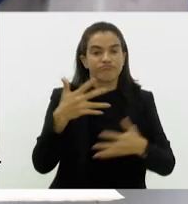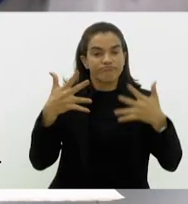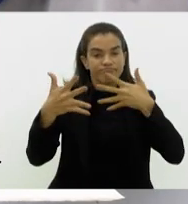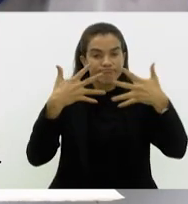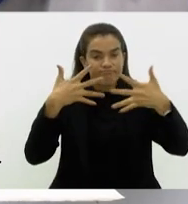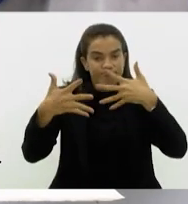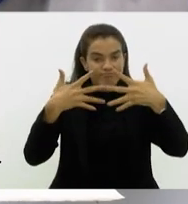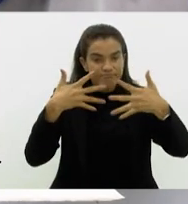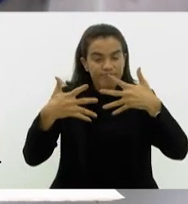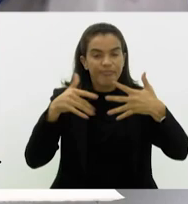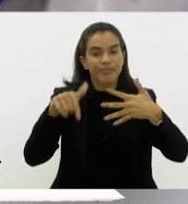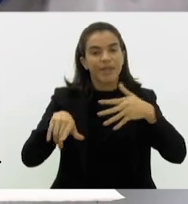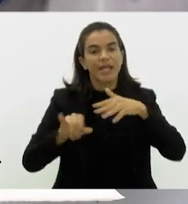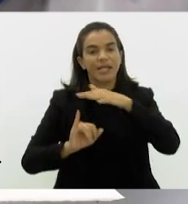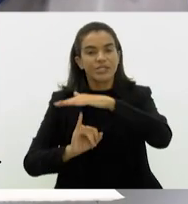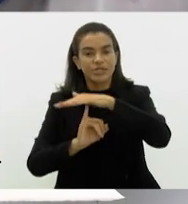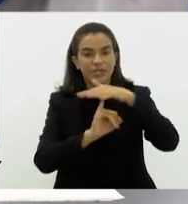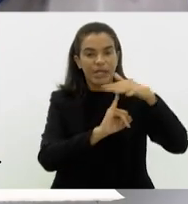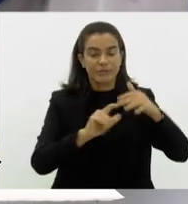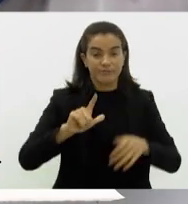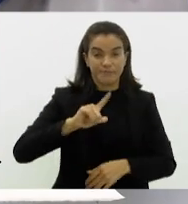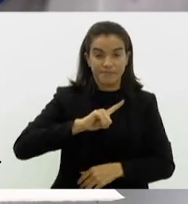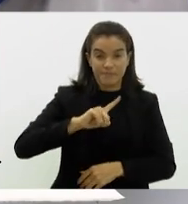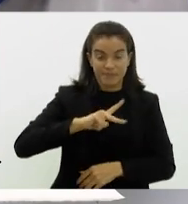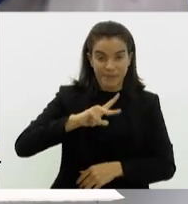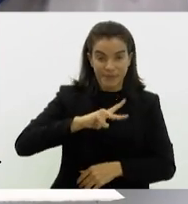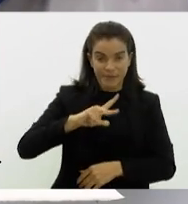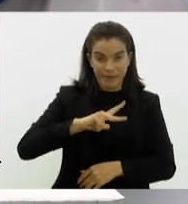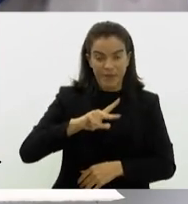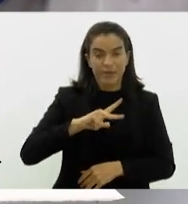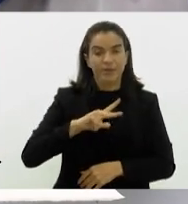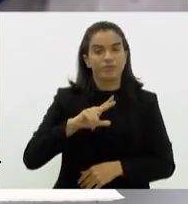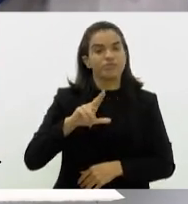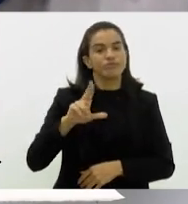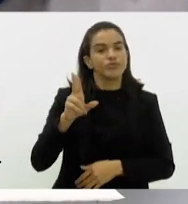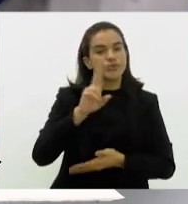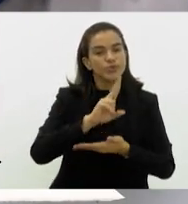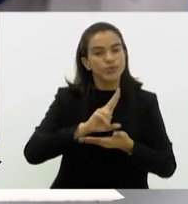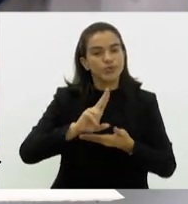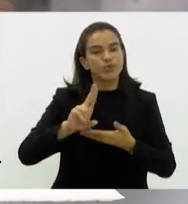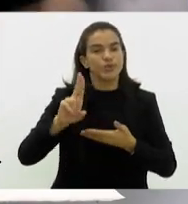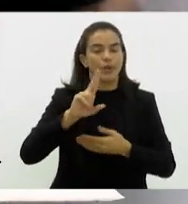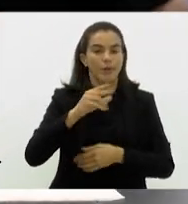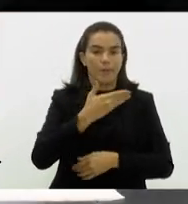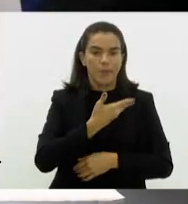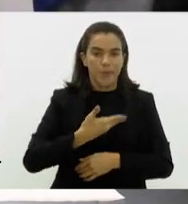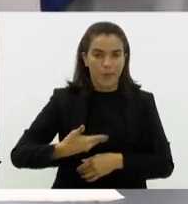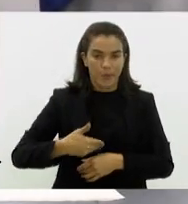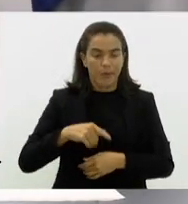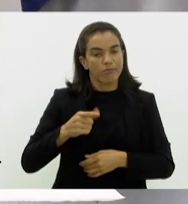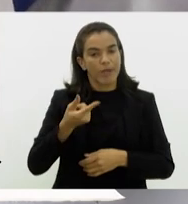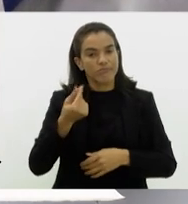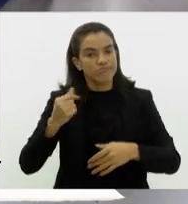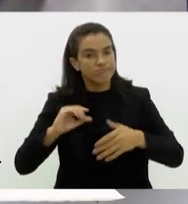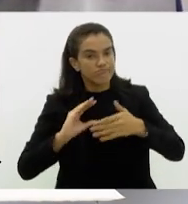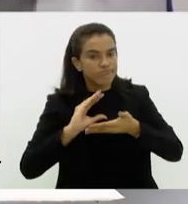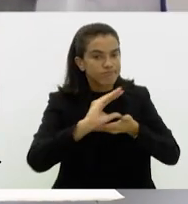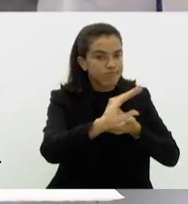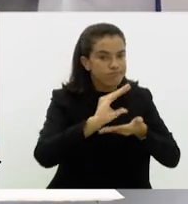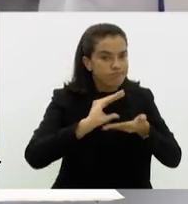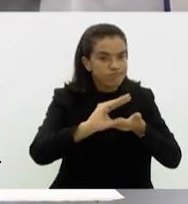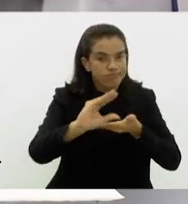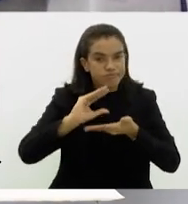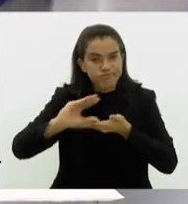por parte de entidades privadas de utilidade pública ou não que recebam recursos públicos a título de